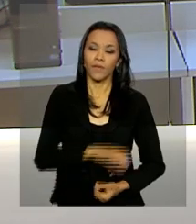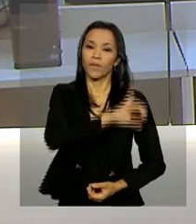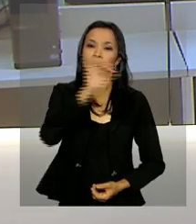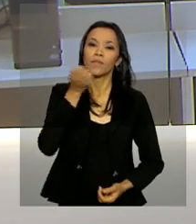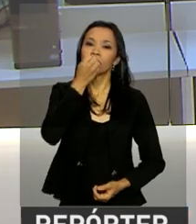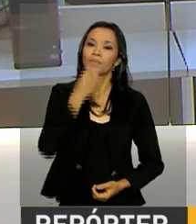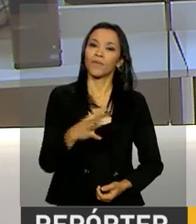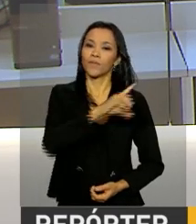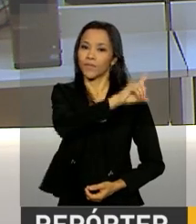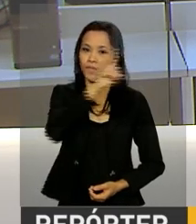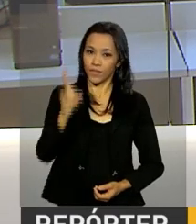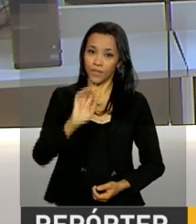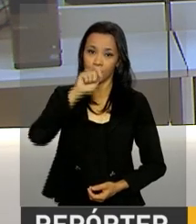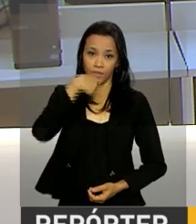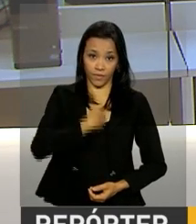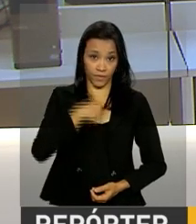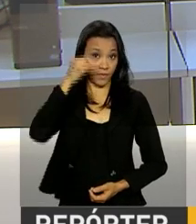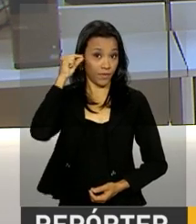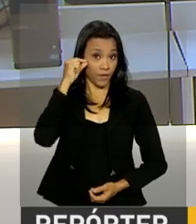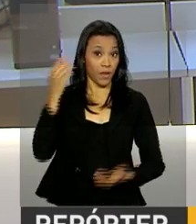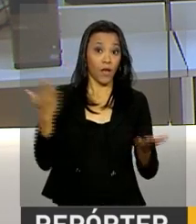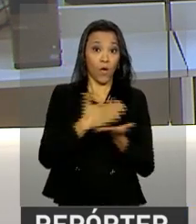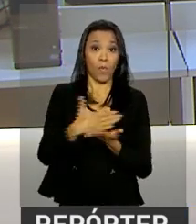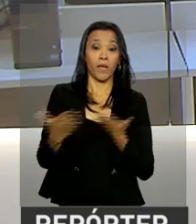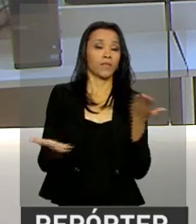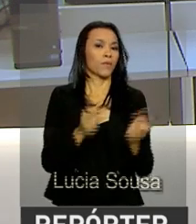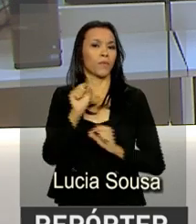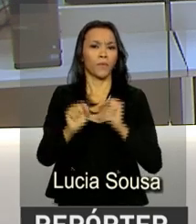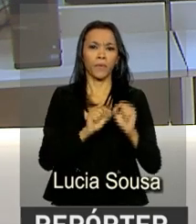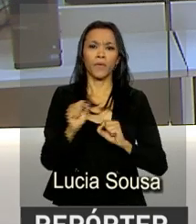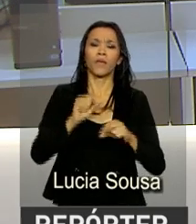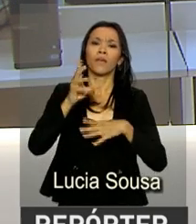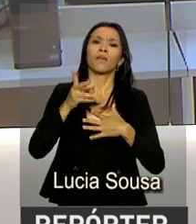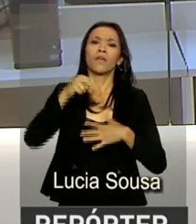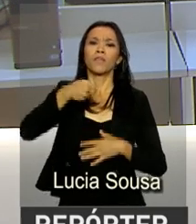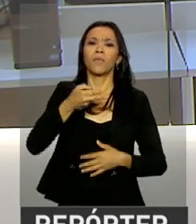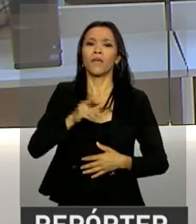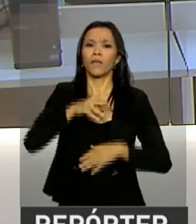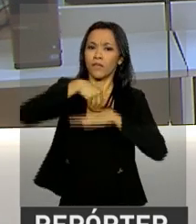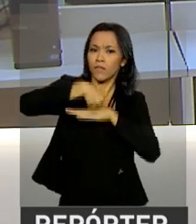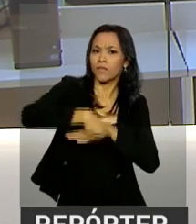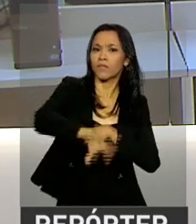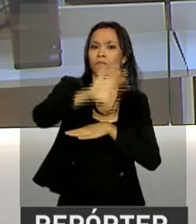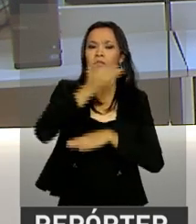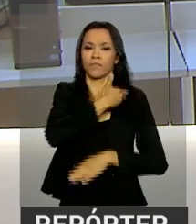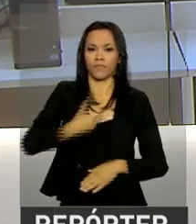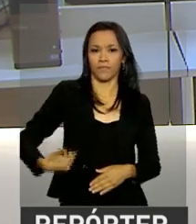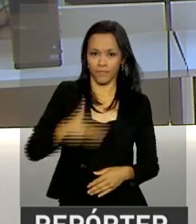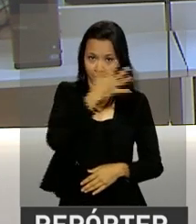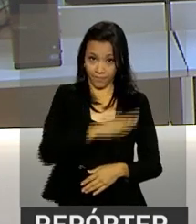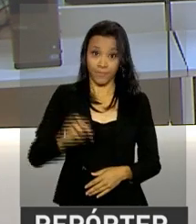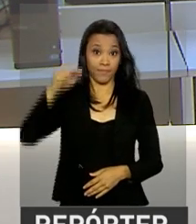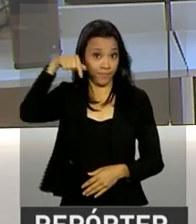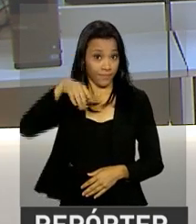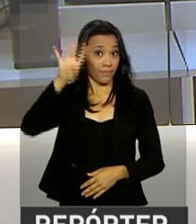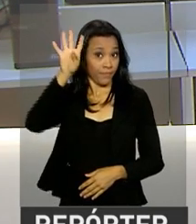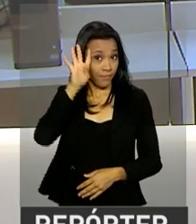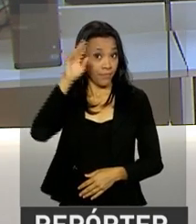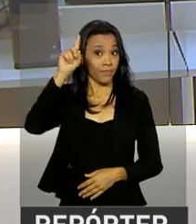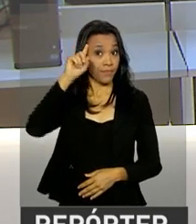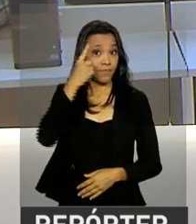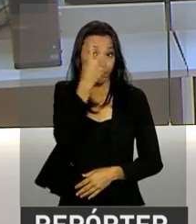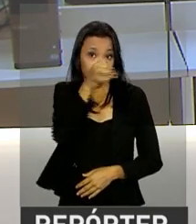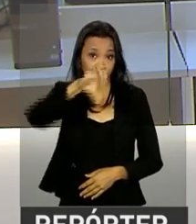Olá, bom dia para você. Eu sou Renata Corsini e começa agora o Repórter NBR com as notícias do governo federal desta